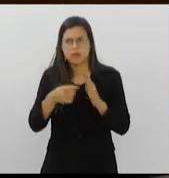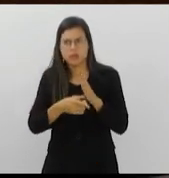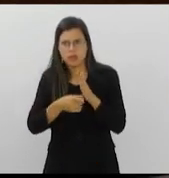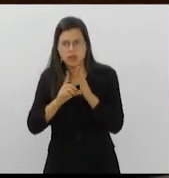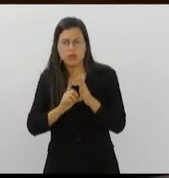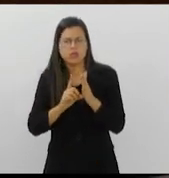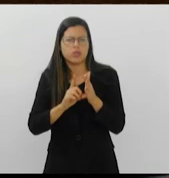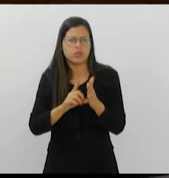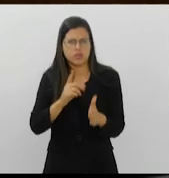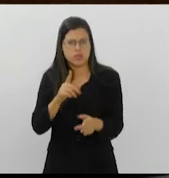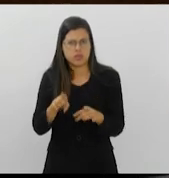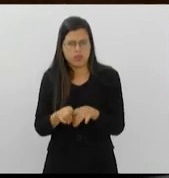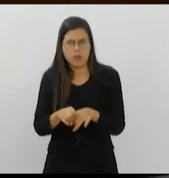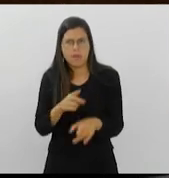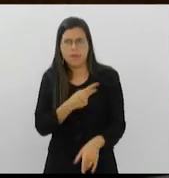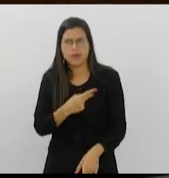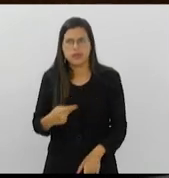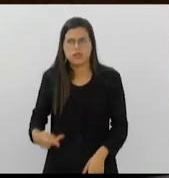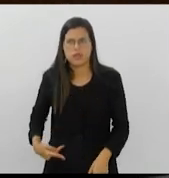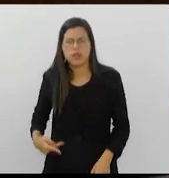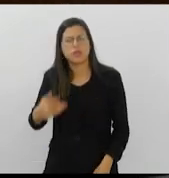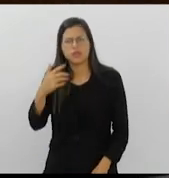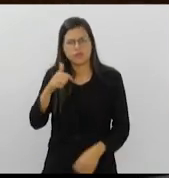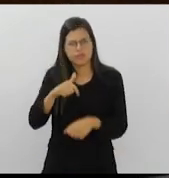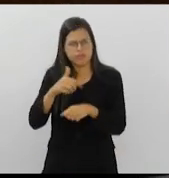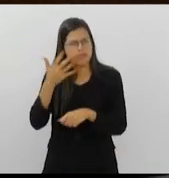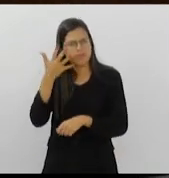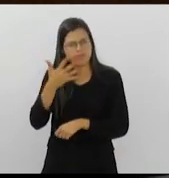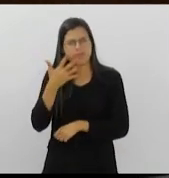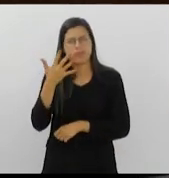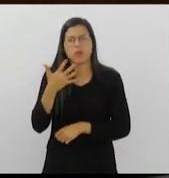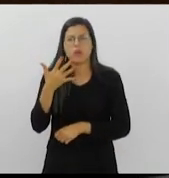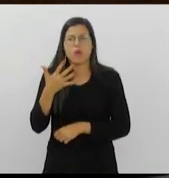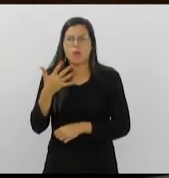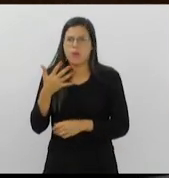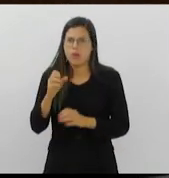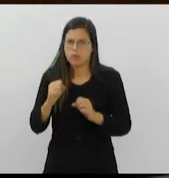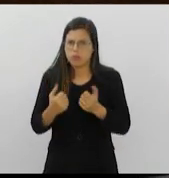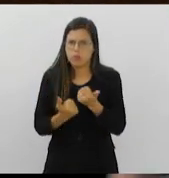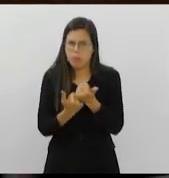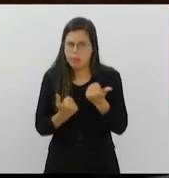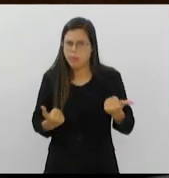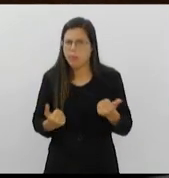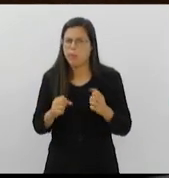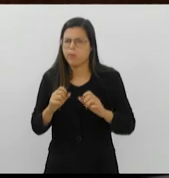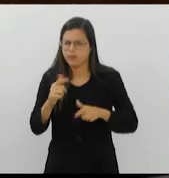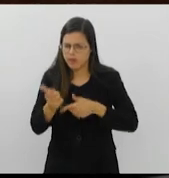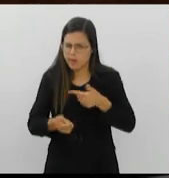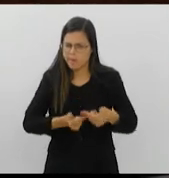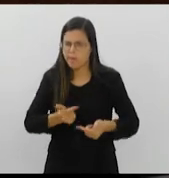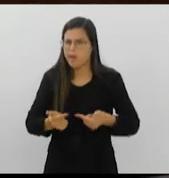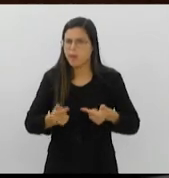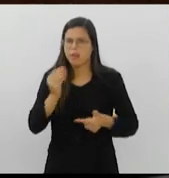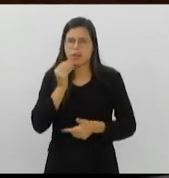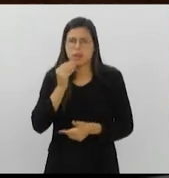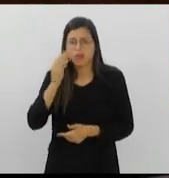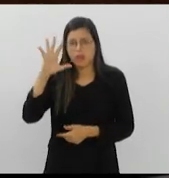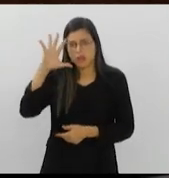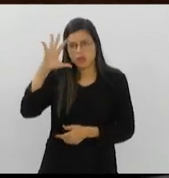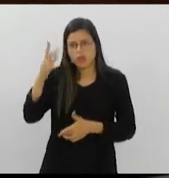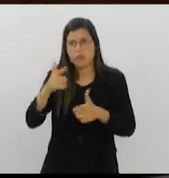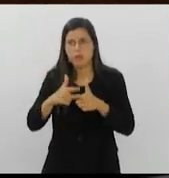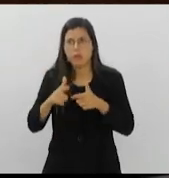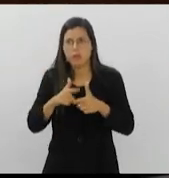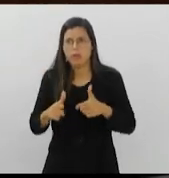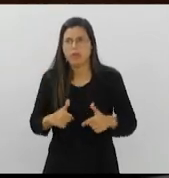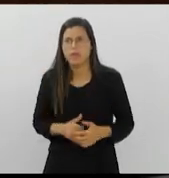senhor presidente, as minhas, e pode contar com a minha força de trabalho no que for necessário para também compor uma saída para esse problema. No